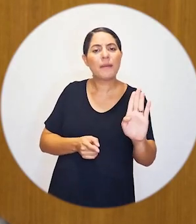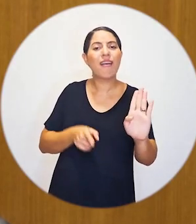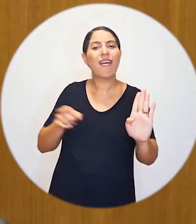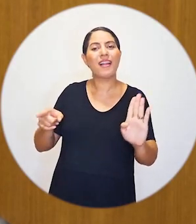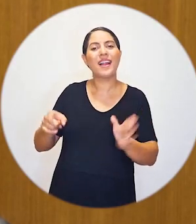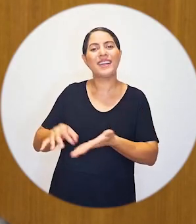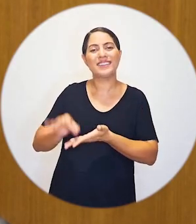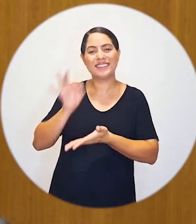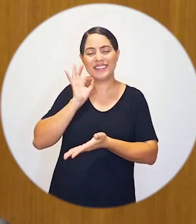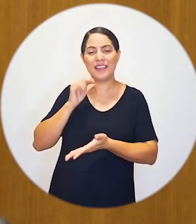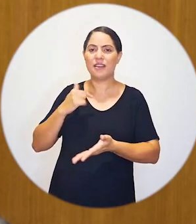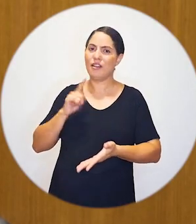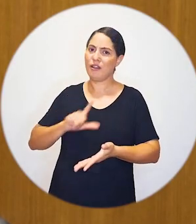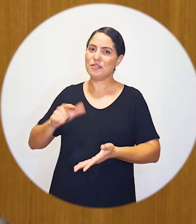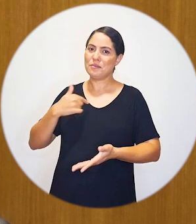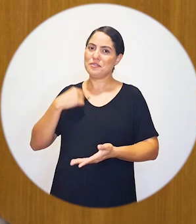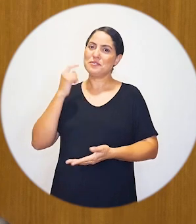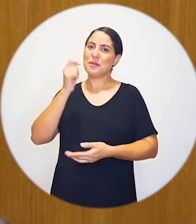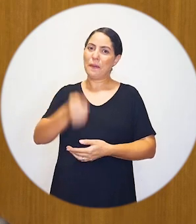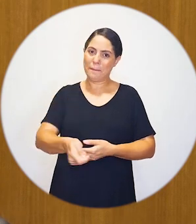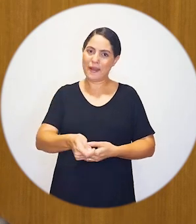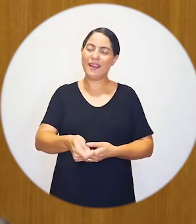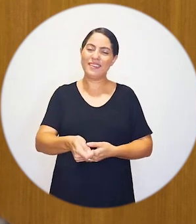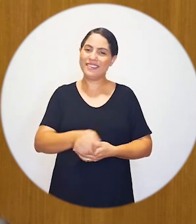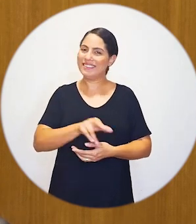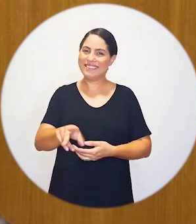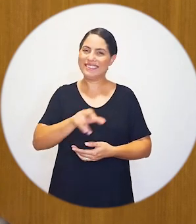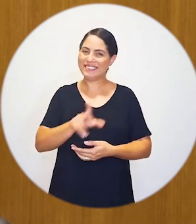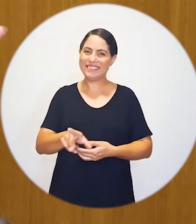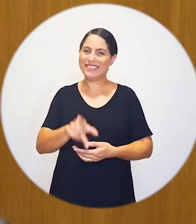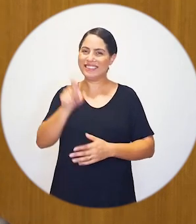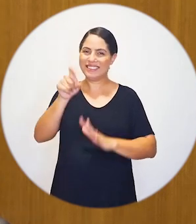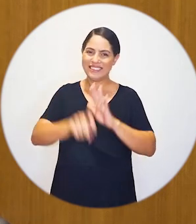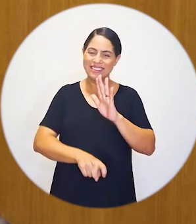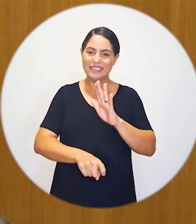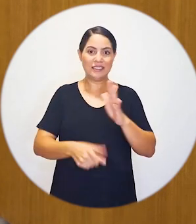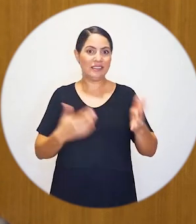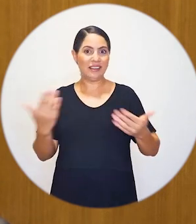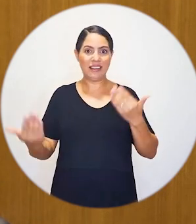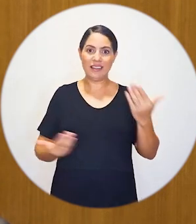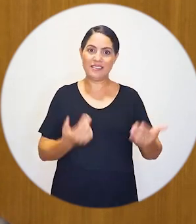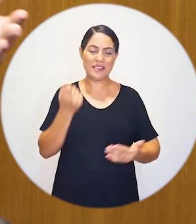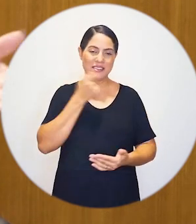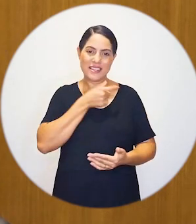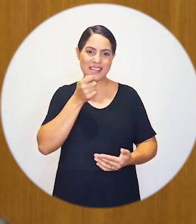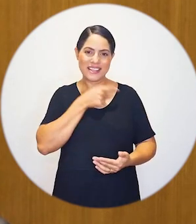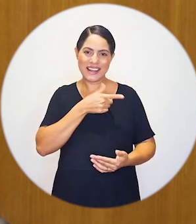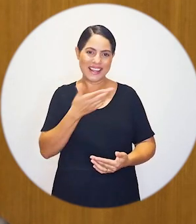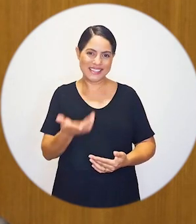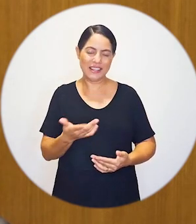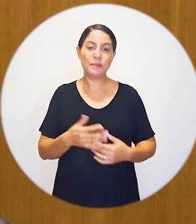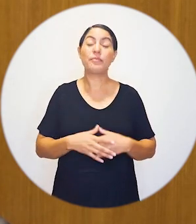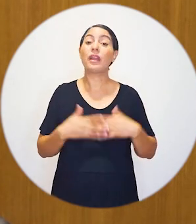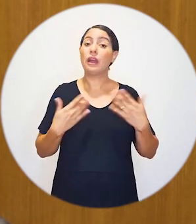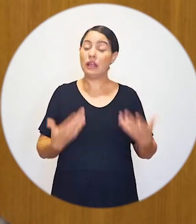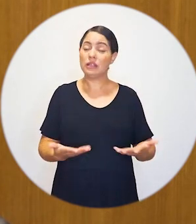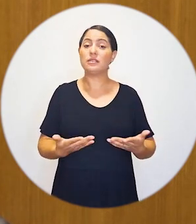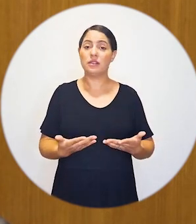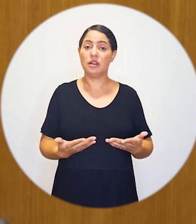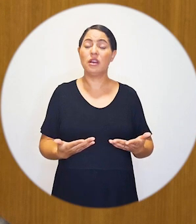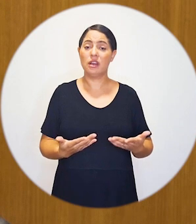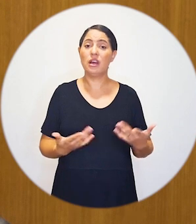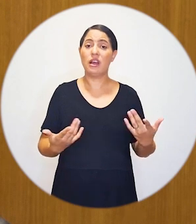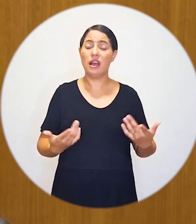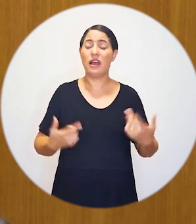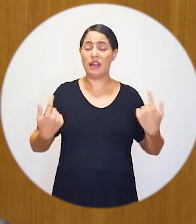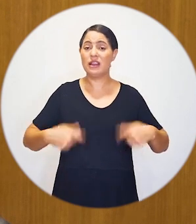um cafezinho na recepção, eu pagando, claro que não é um custo do contribuinte, senão não teria a mínima graça, né?